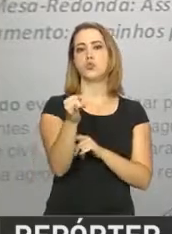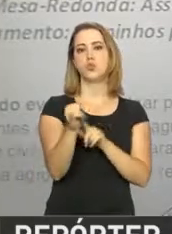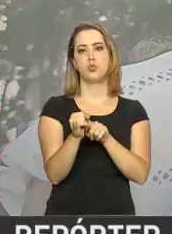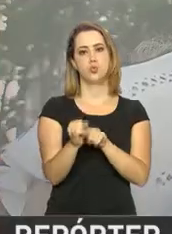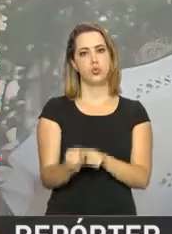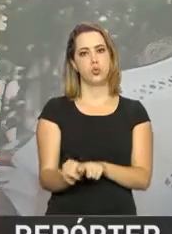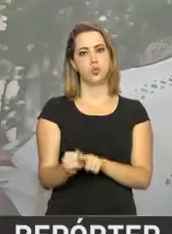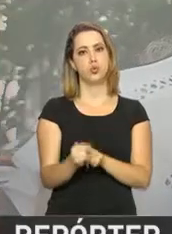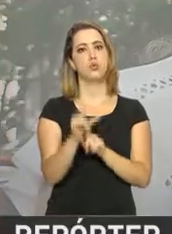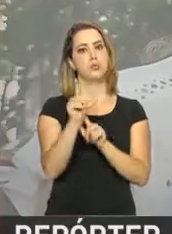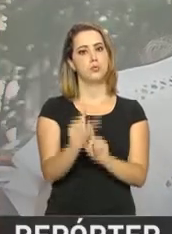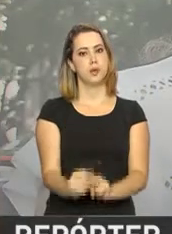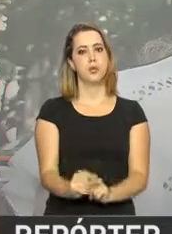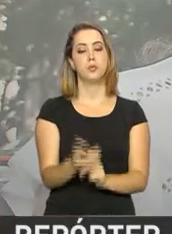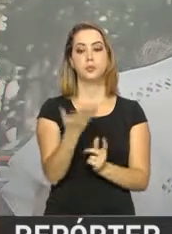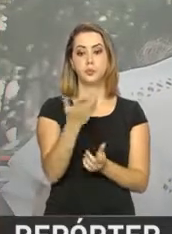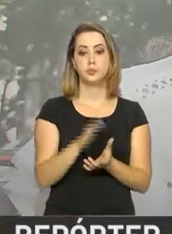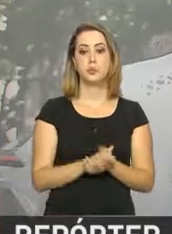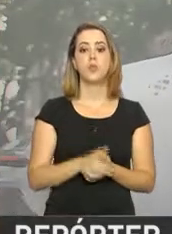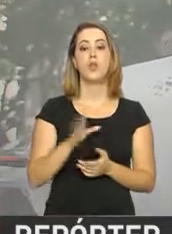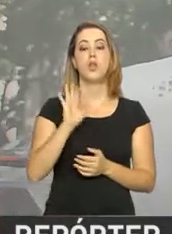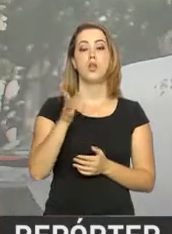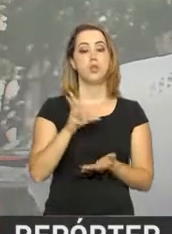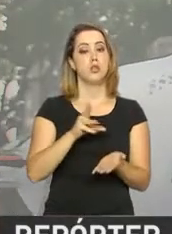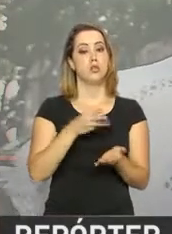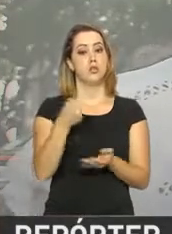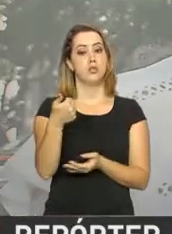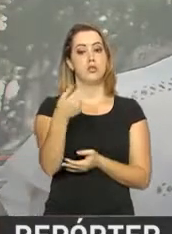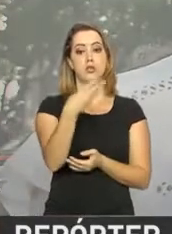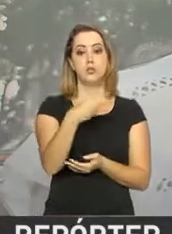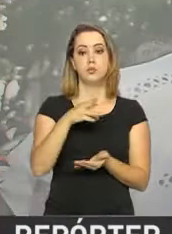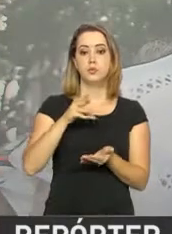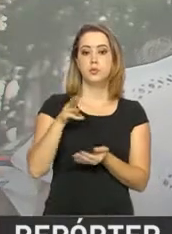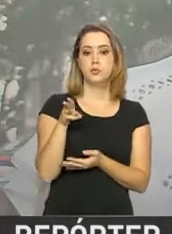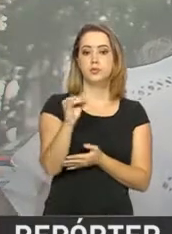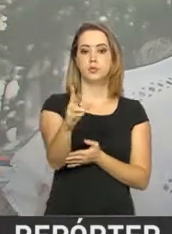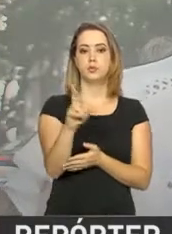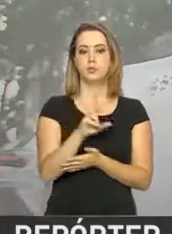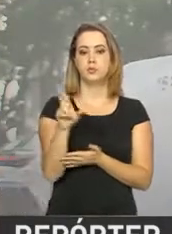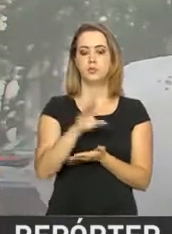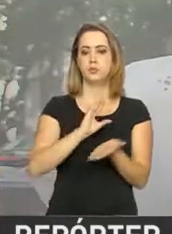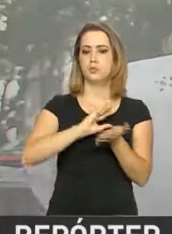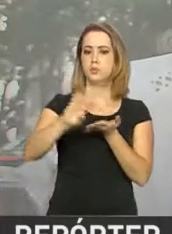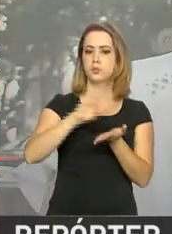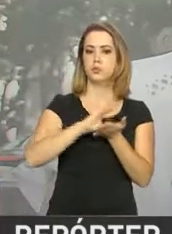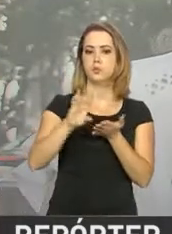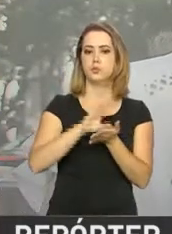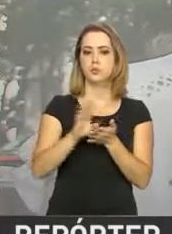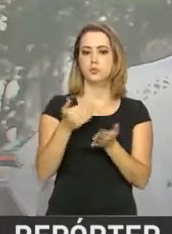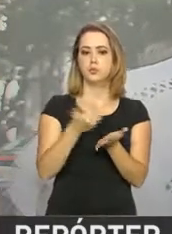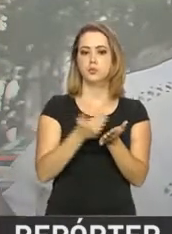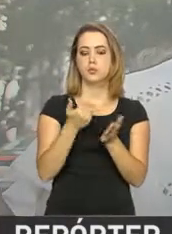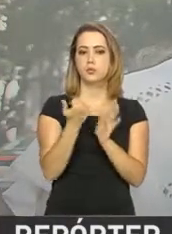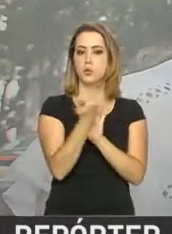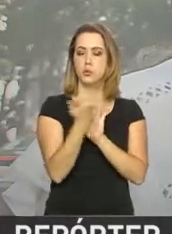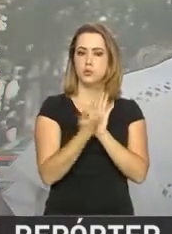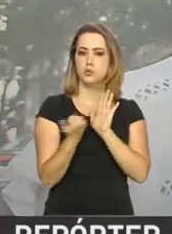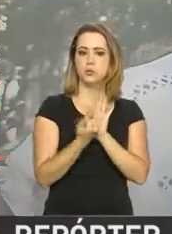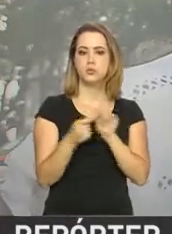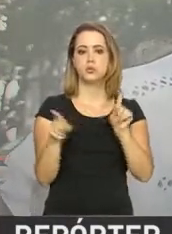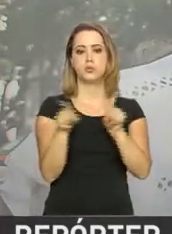subsidiados o governo já investiu mais de 13 bilhões de reais no plano oferecendo assistência técnica e linhas de crédito aos